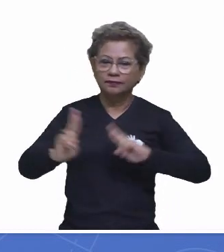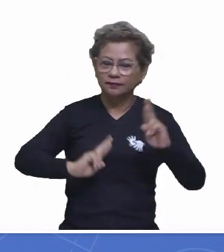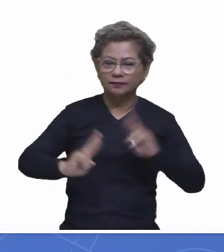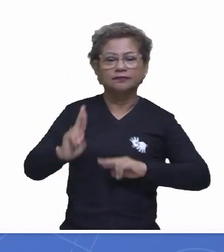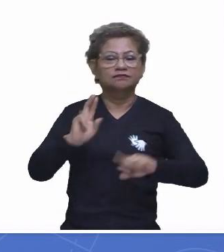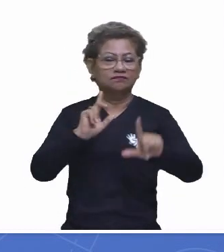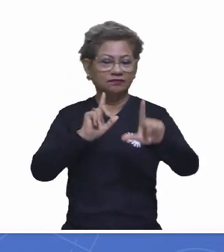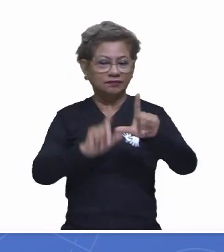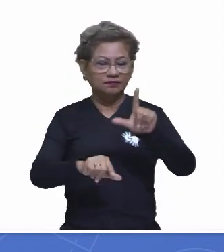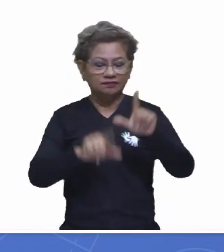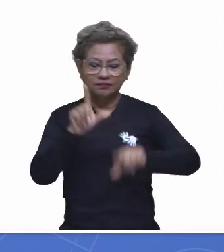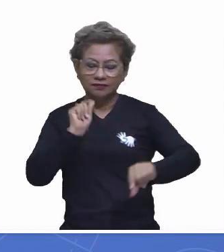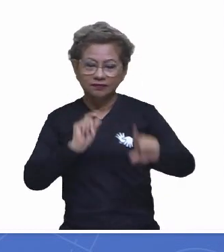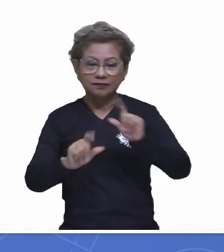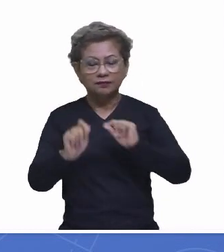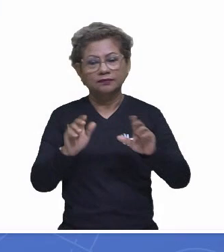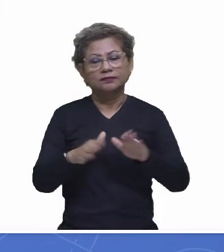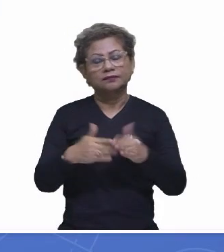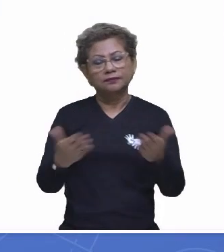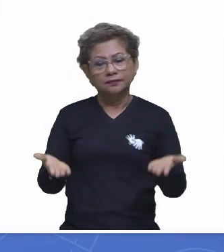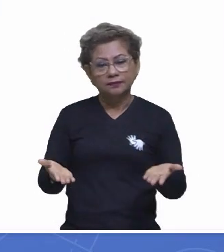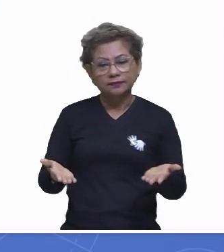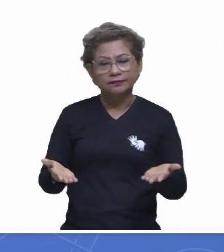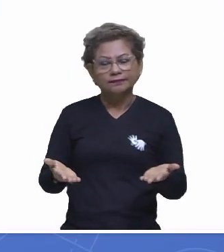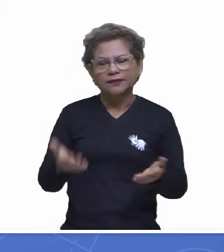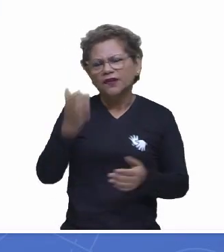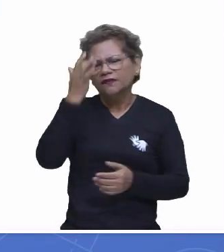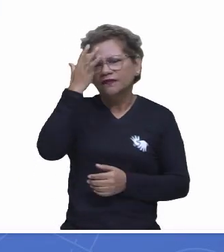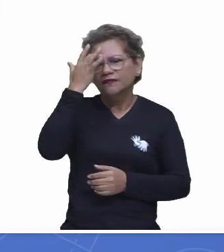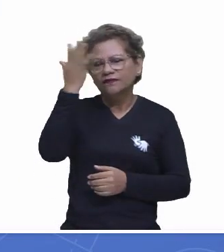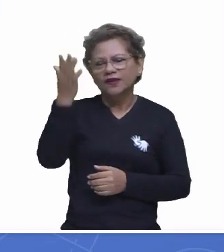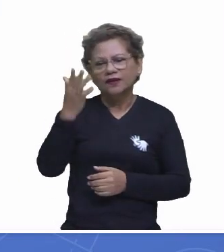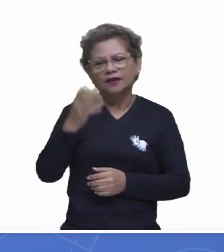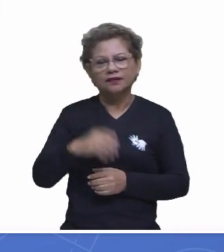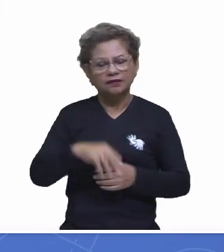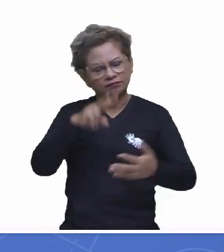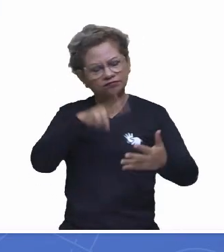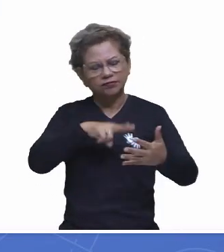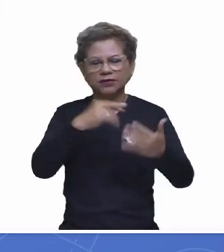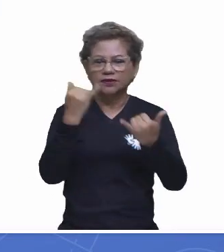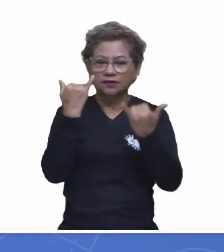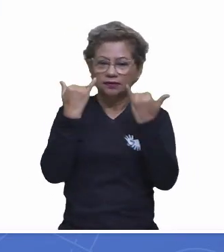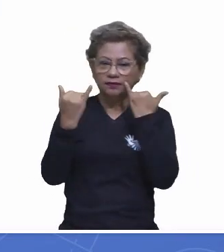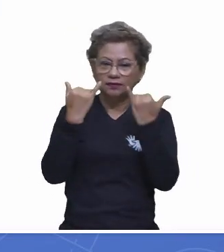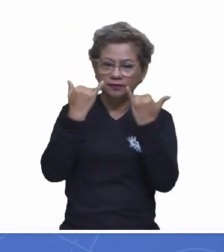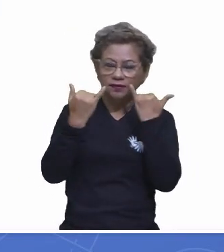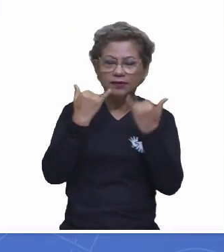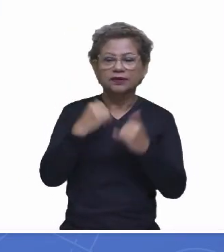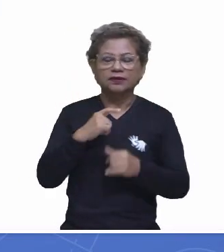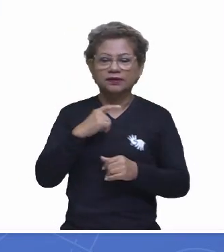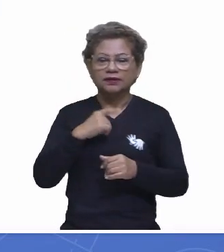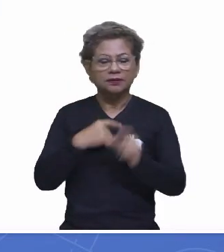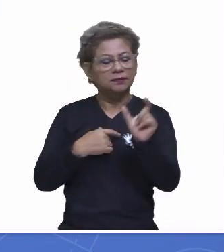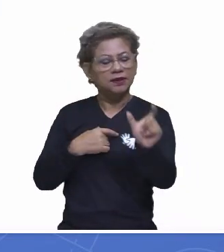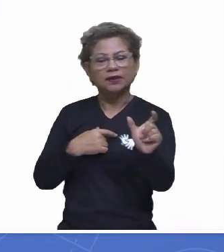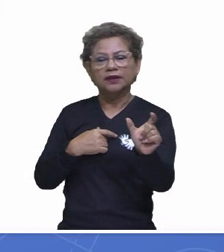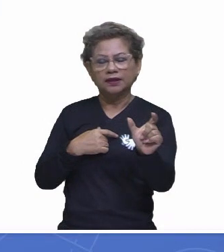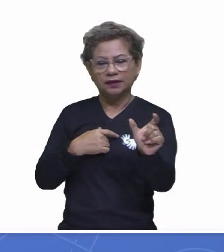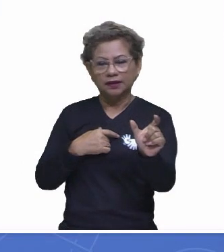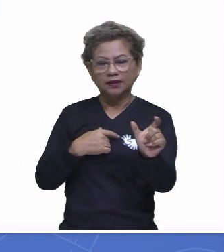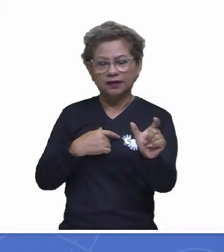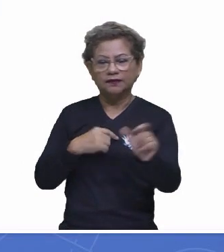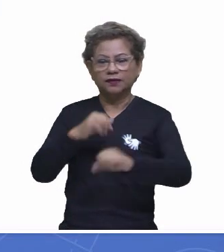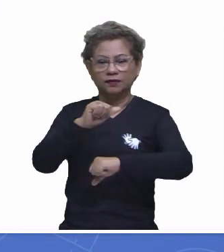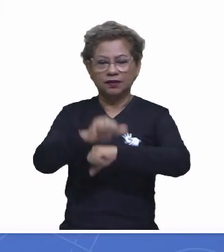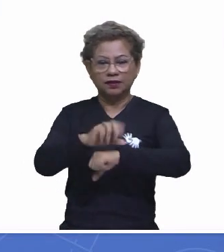mas essa é uma questão fácil, né? Se a gente lembrar da definição do que é um adjetivo, que é sempre uma qualidade, né, atribuído a